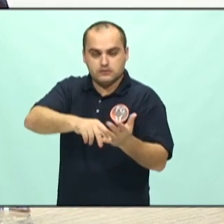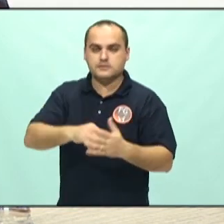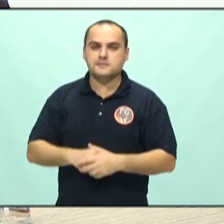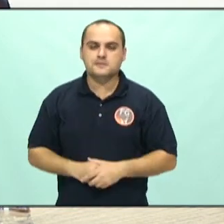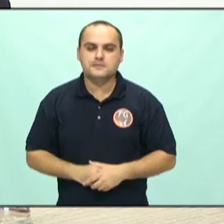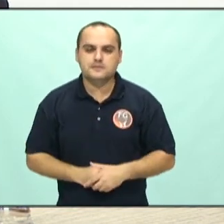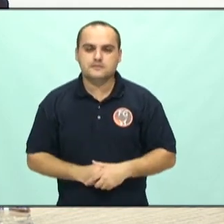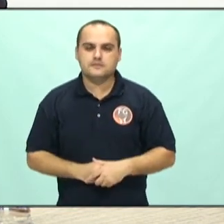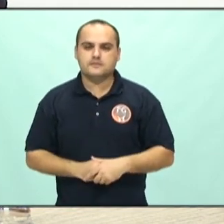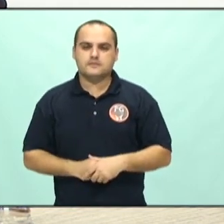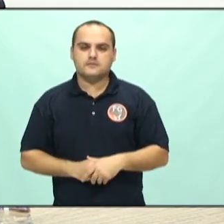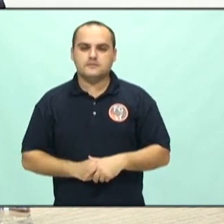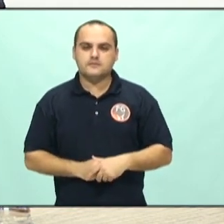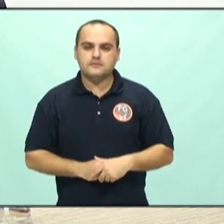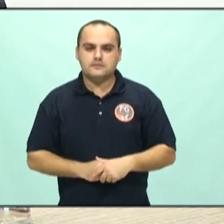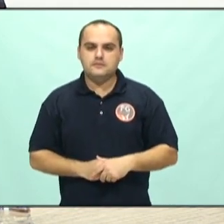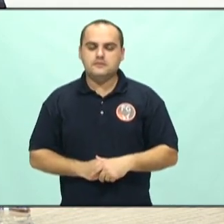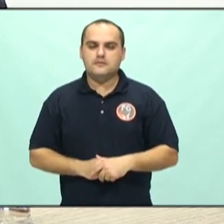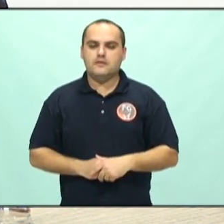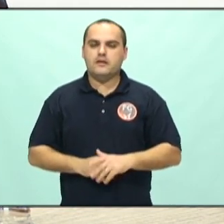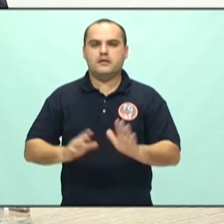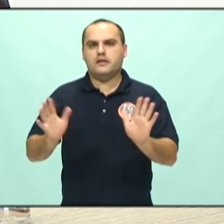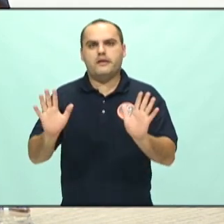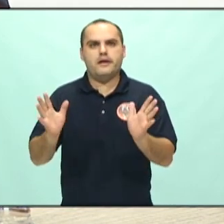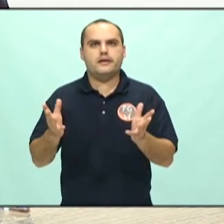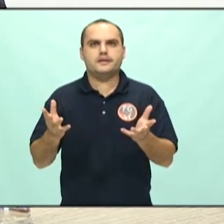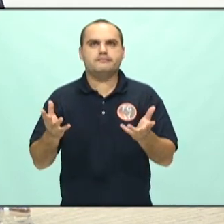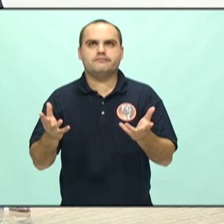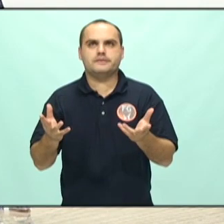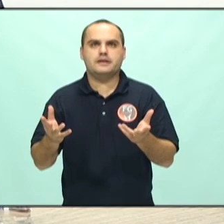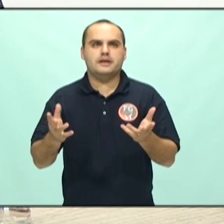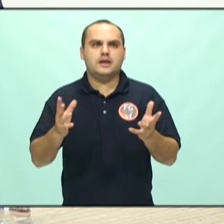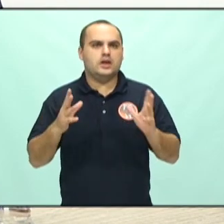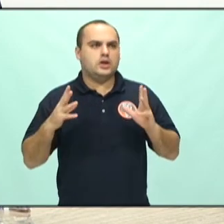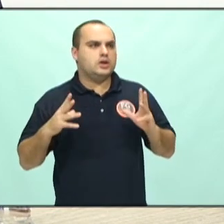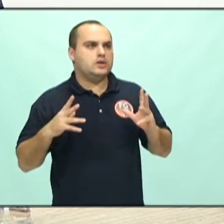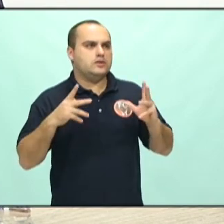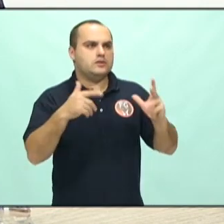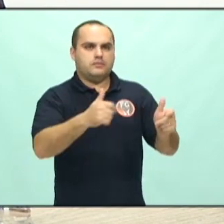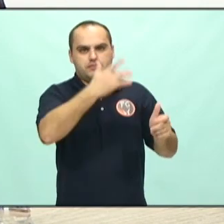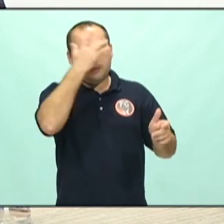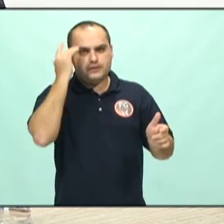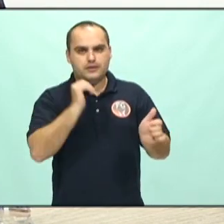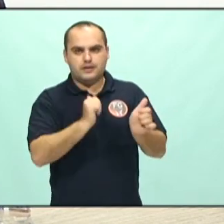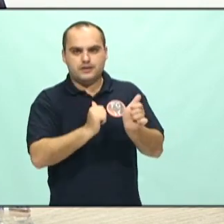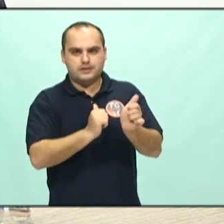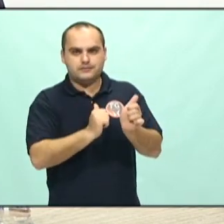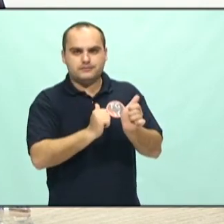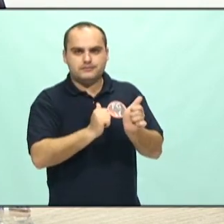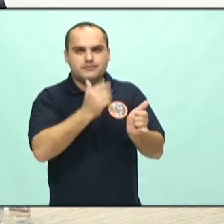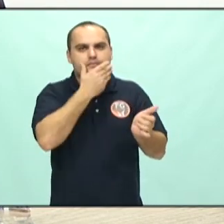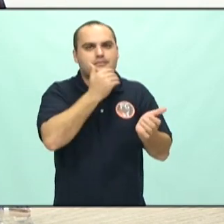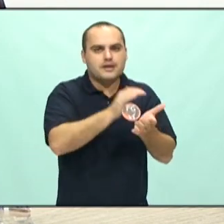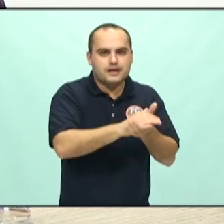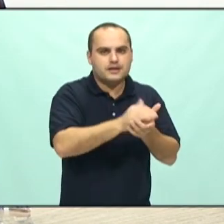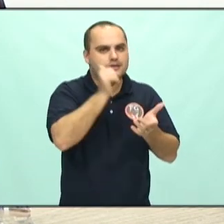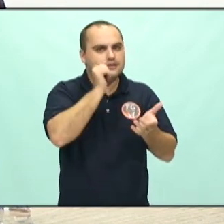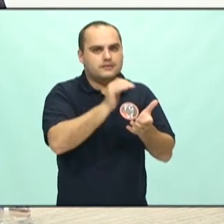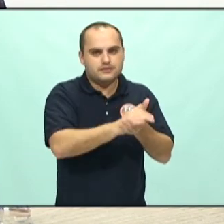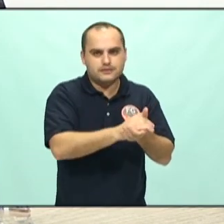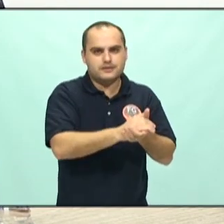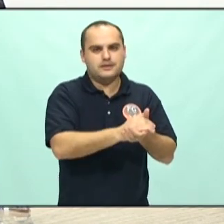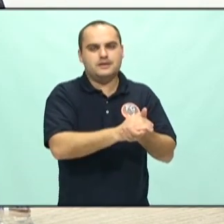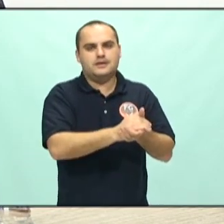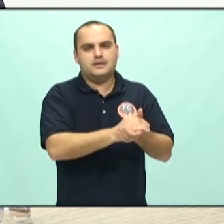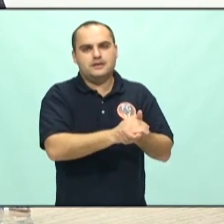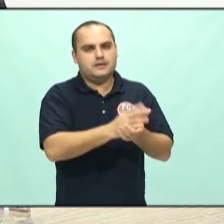participar, não é que não queríamos, não tem condições de estar levando seu acompanhante, né? É exclusivo para os servidores,